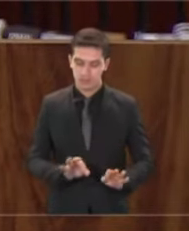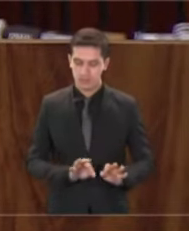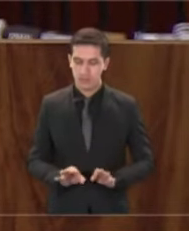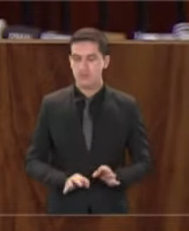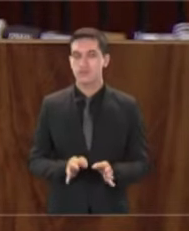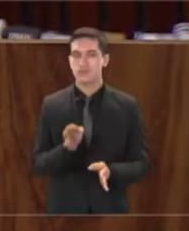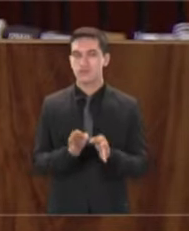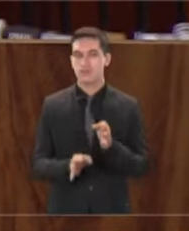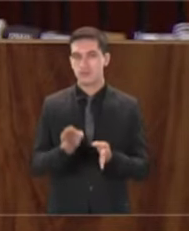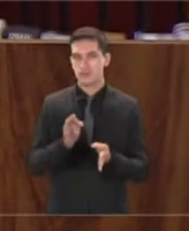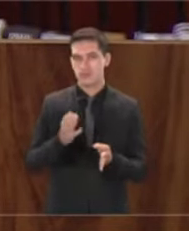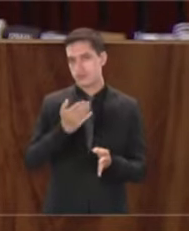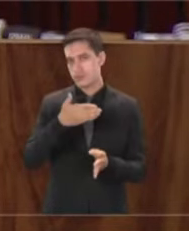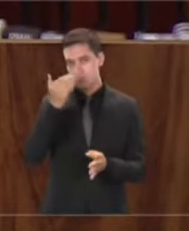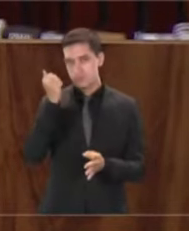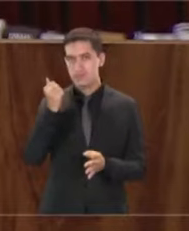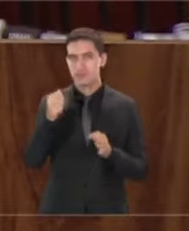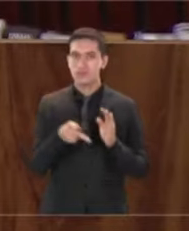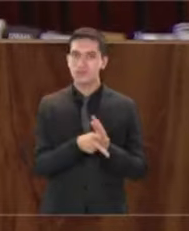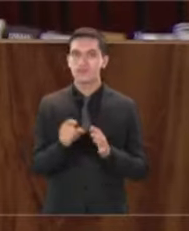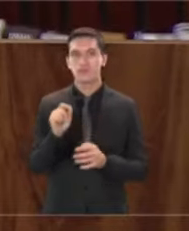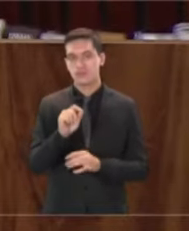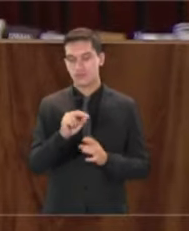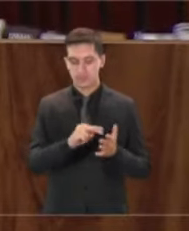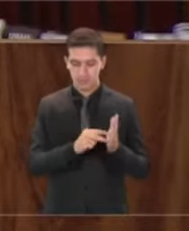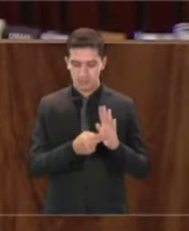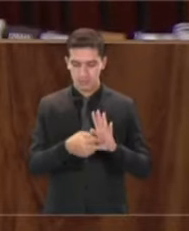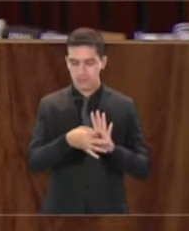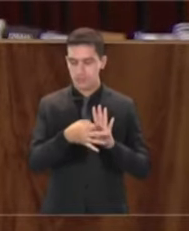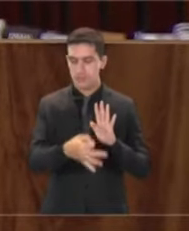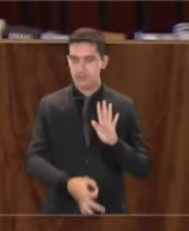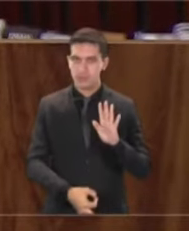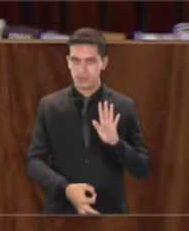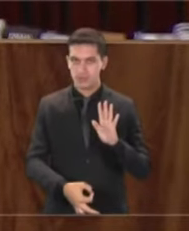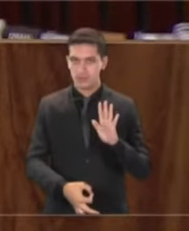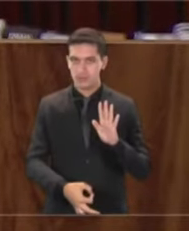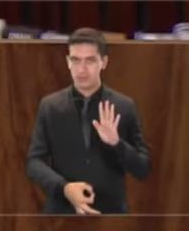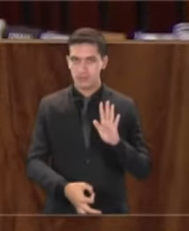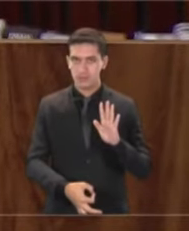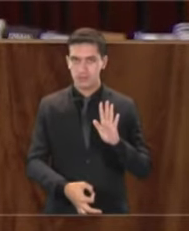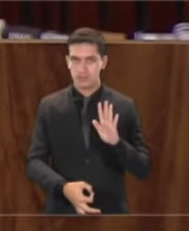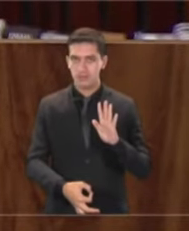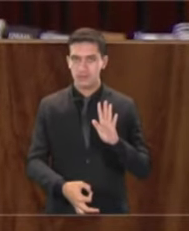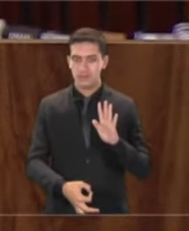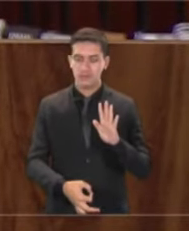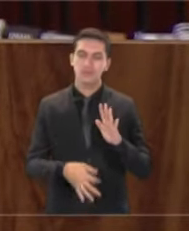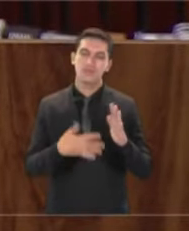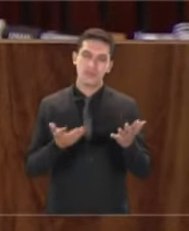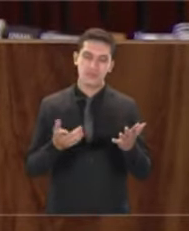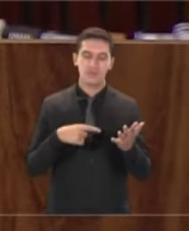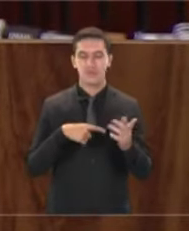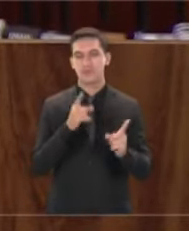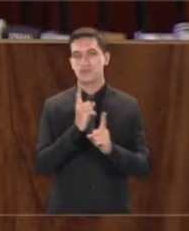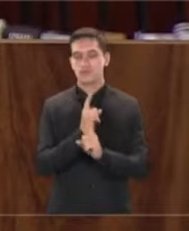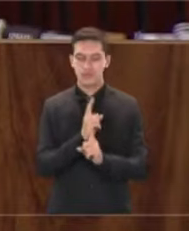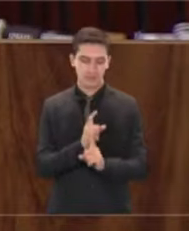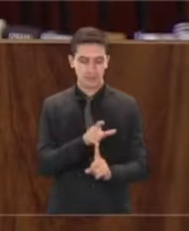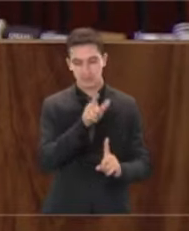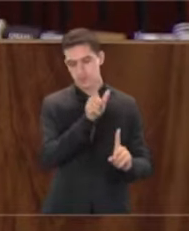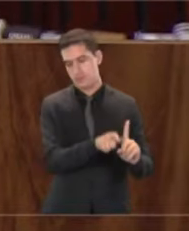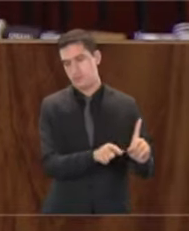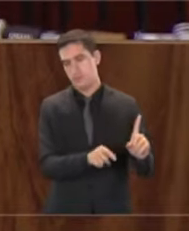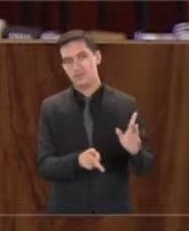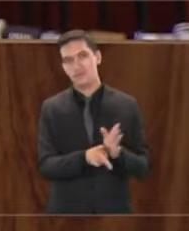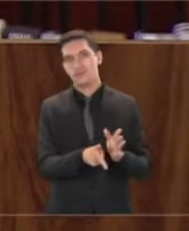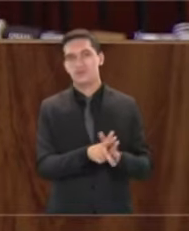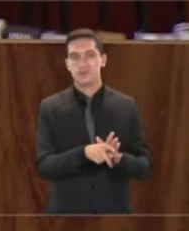juízo sobre o que é opinião, a demandar uma consideração subjetiva